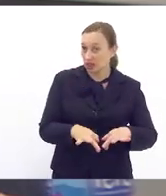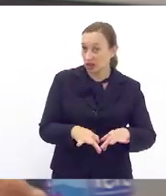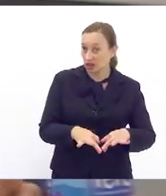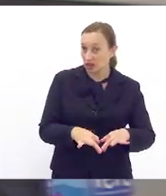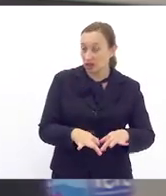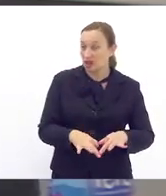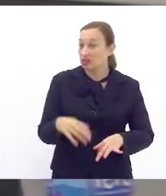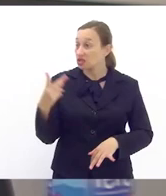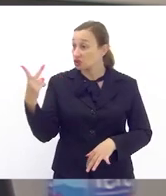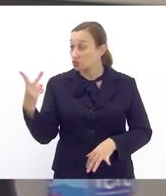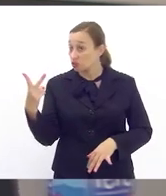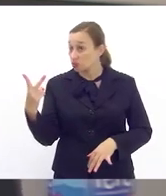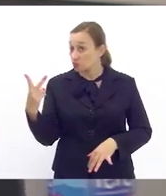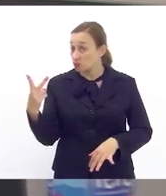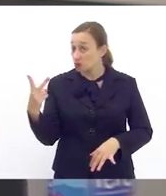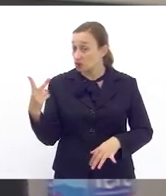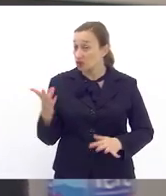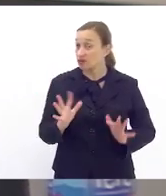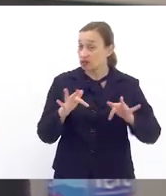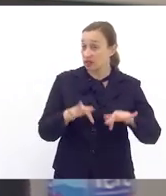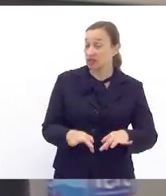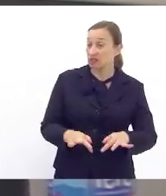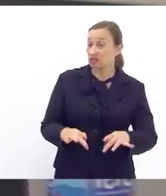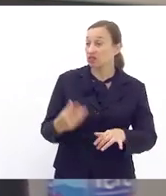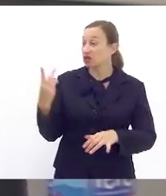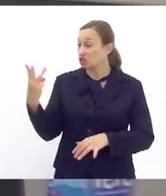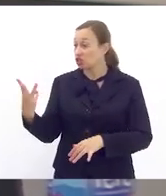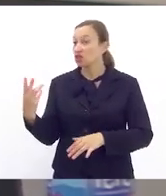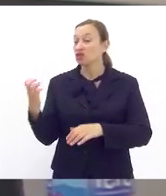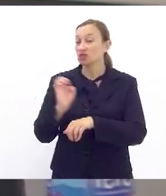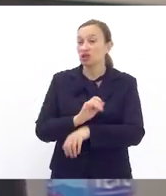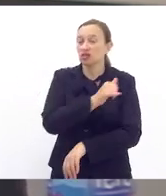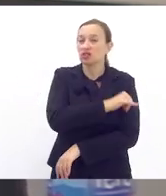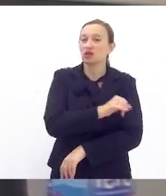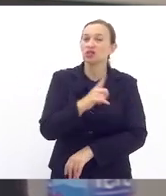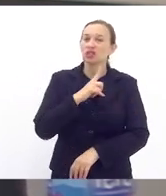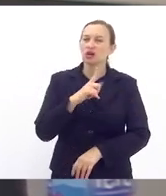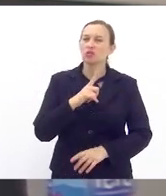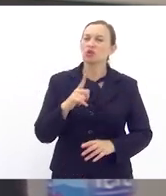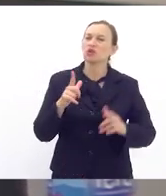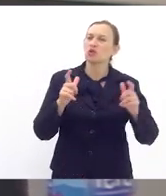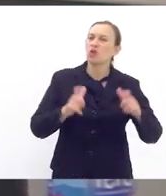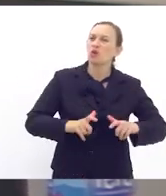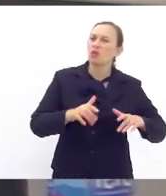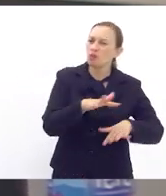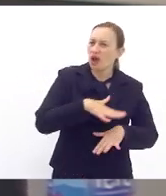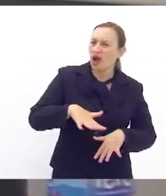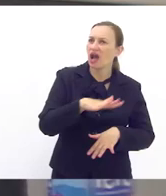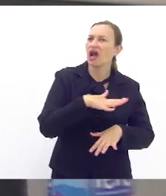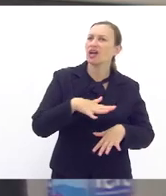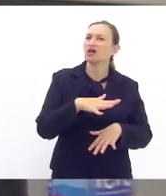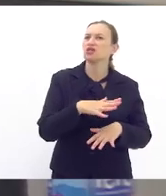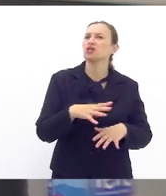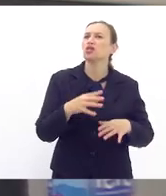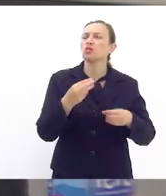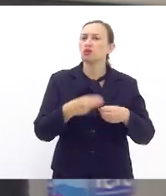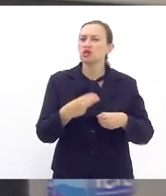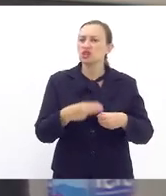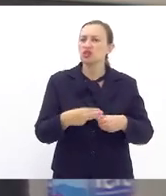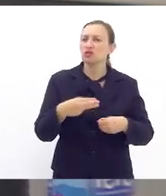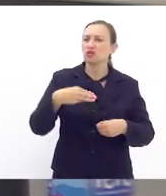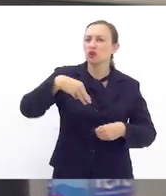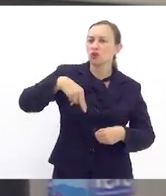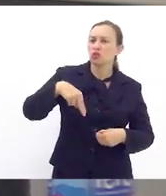duas concessões das três que nós temos no Rio de Janeiro nós temos uma área de concessão que pega o município de Nova Friburgo